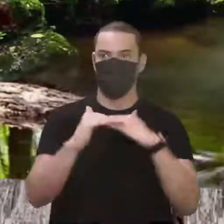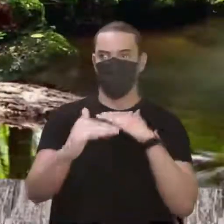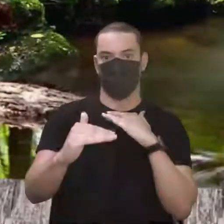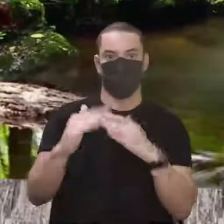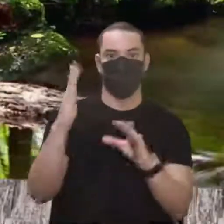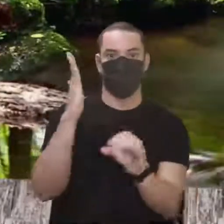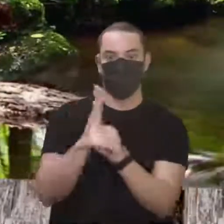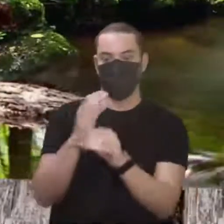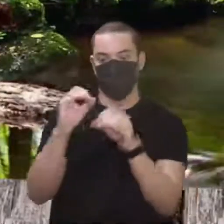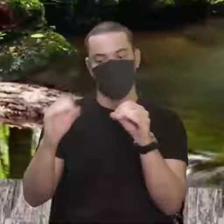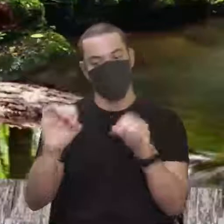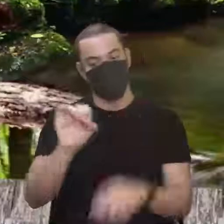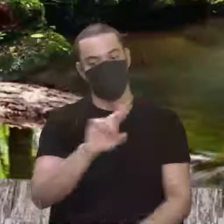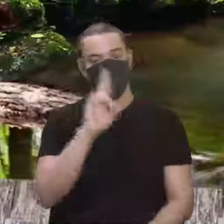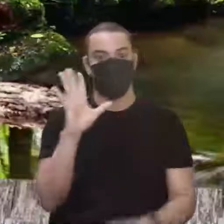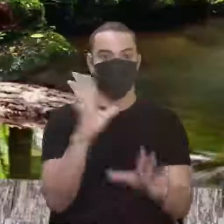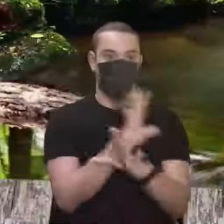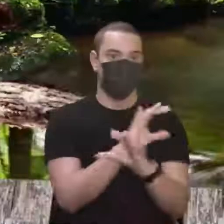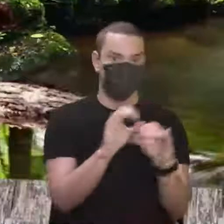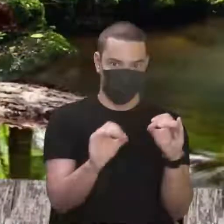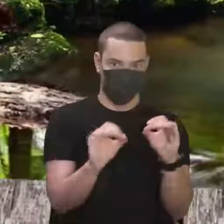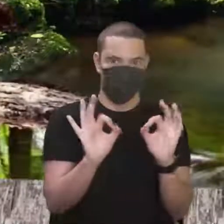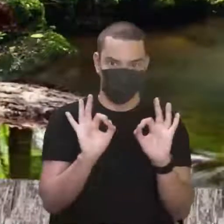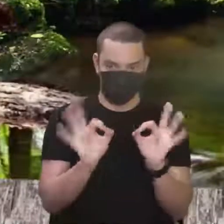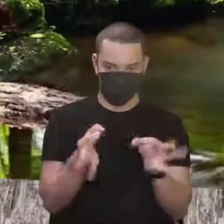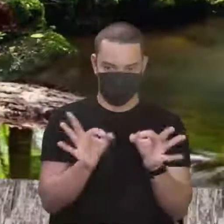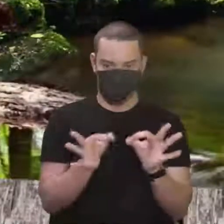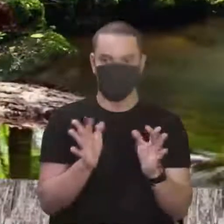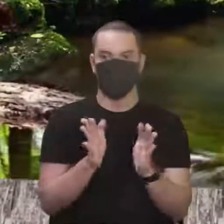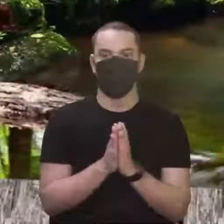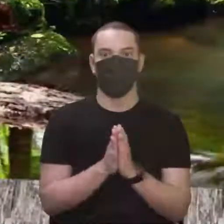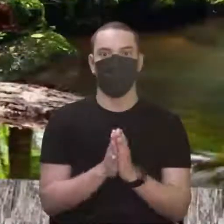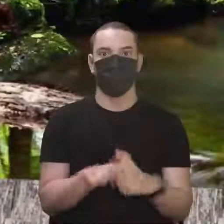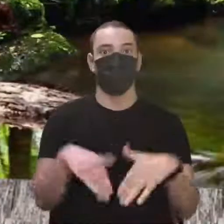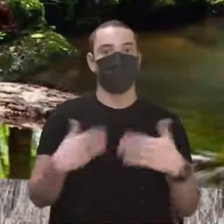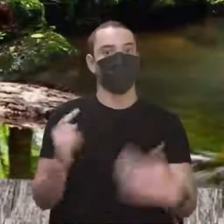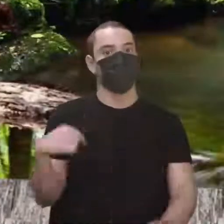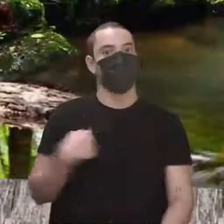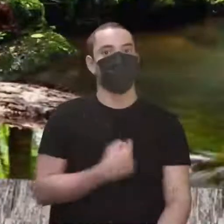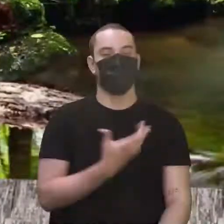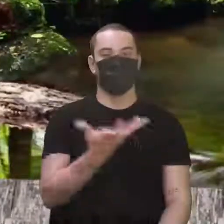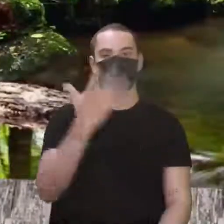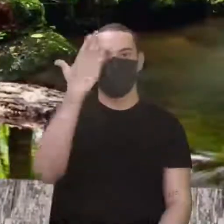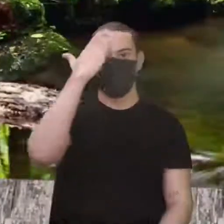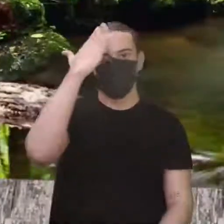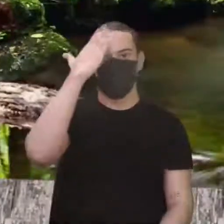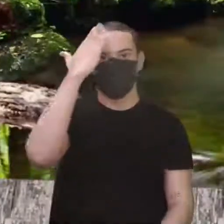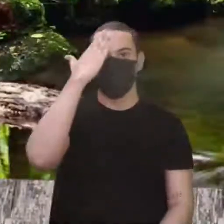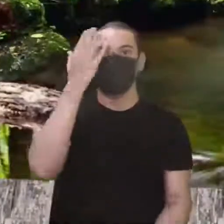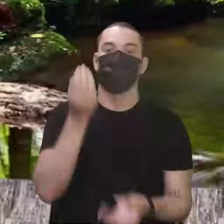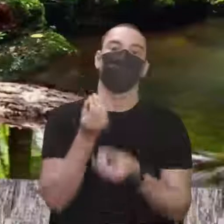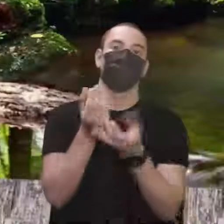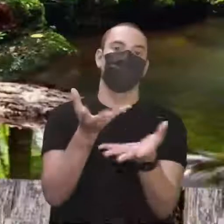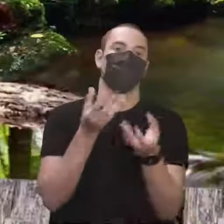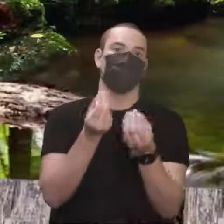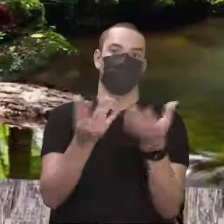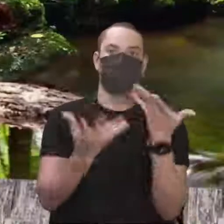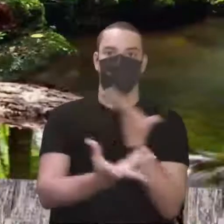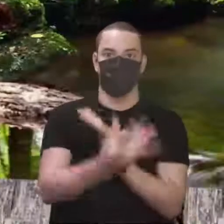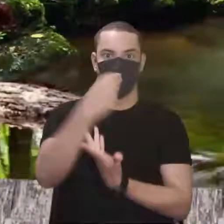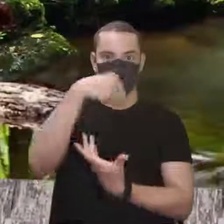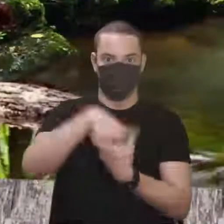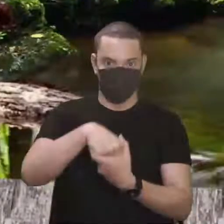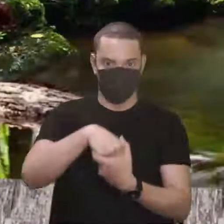mitose, seja de meiose. Correto? Então, quando nós queremos saber as informações contidas